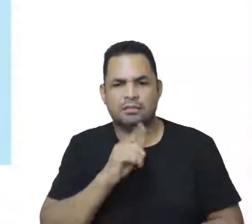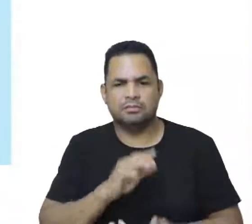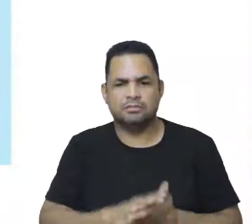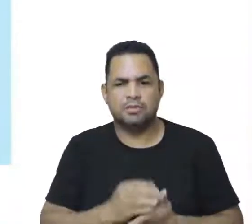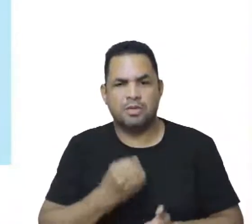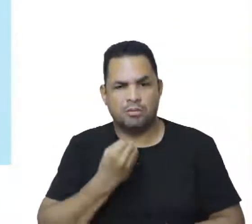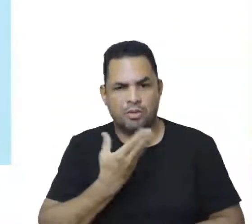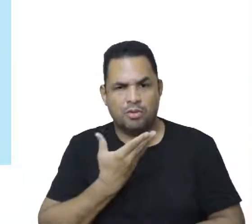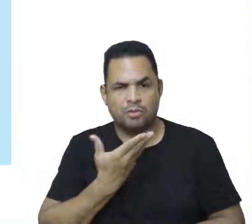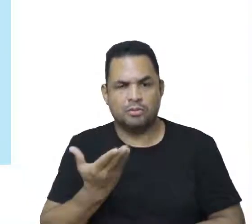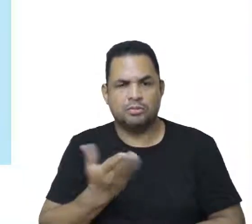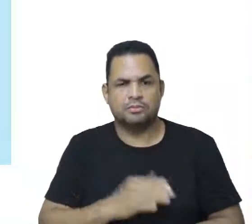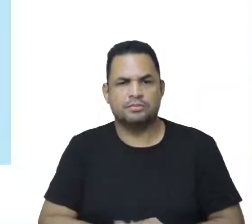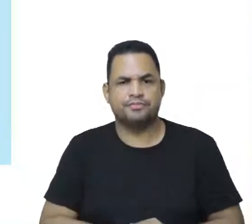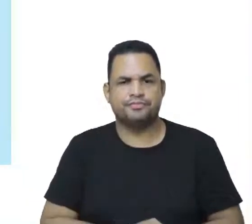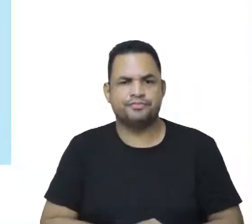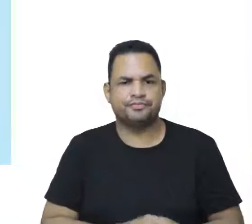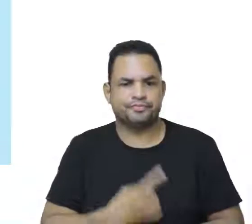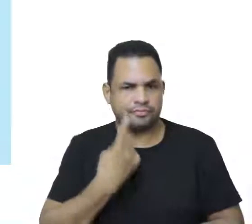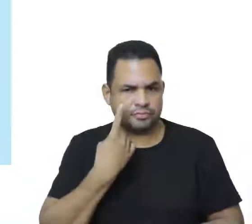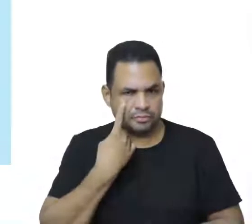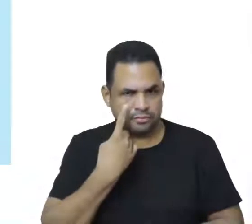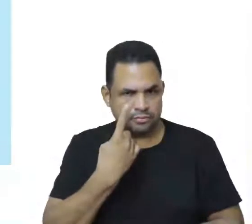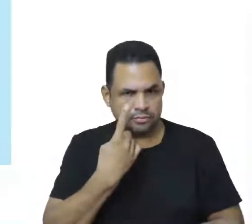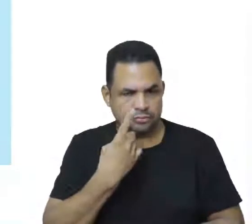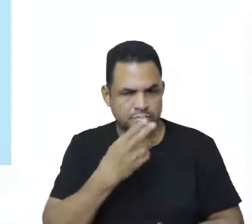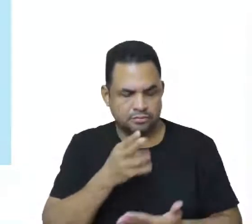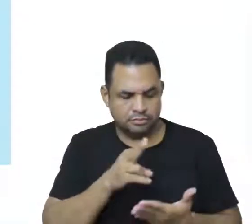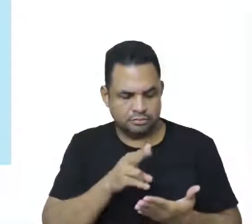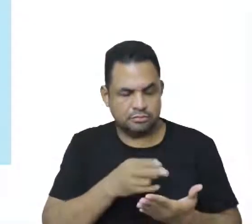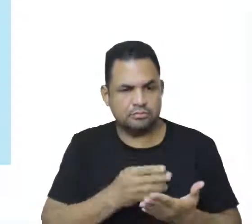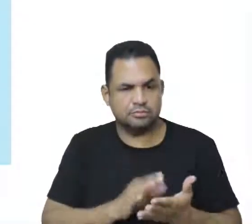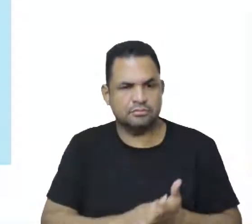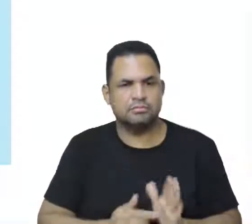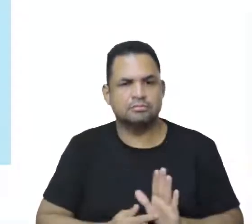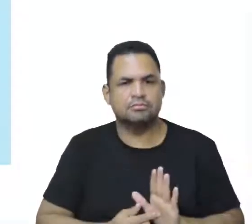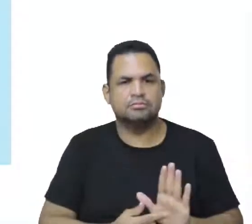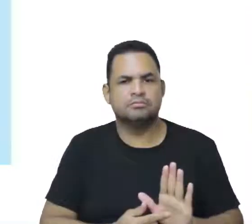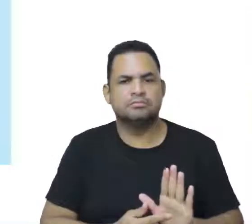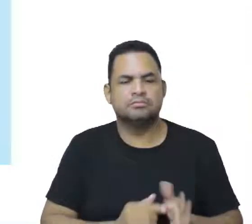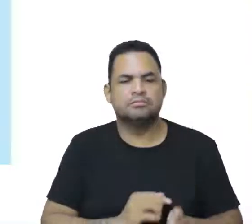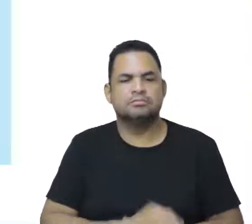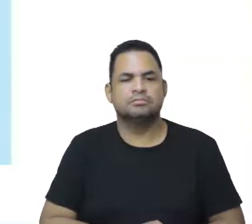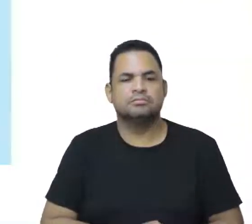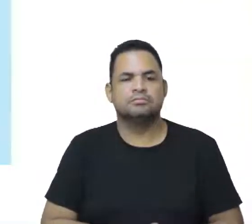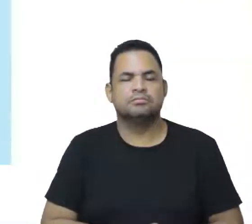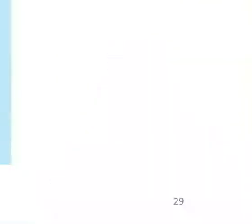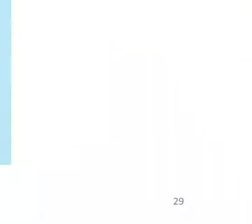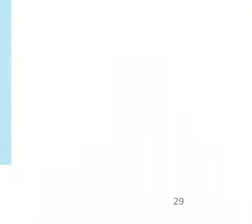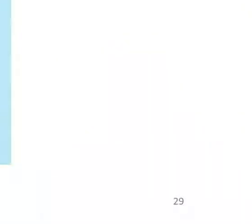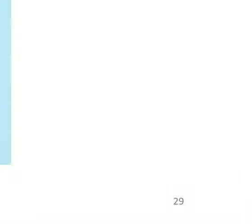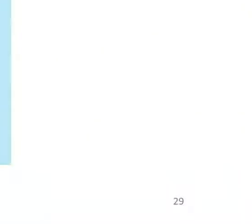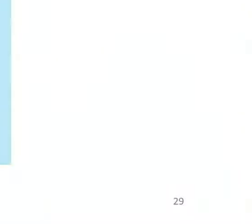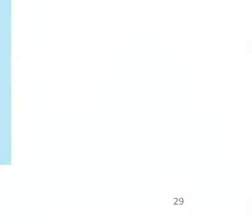bem? Tá vendo aí? Lendo direitinho? Vem comigo, vem aí, ó. O que é que nós temos aí, ó?